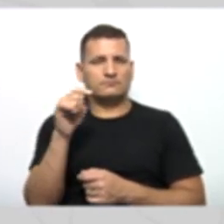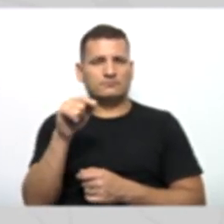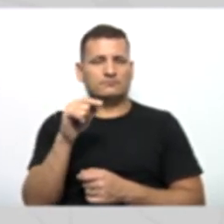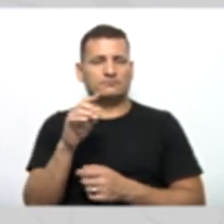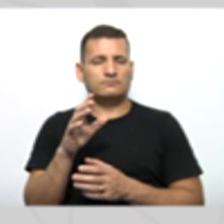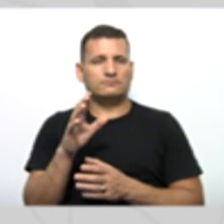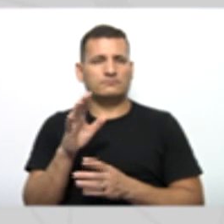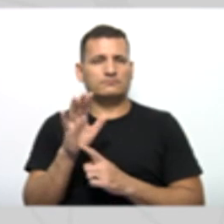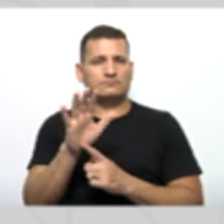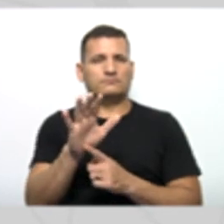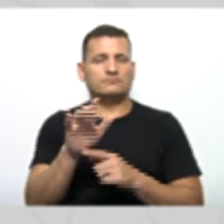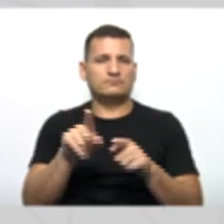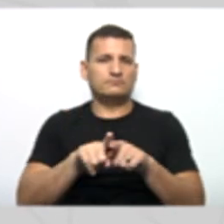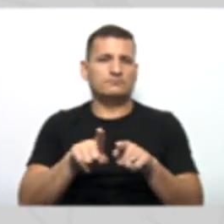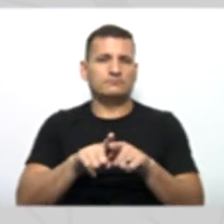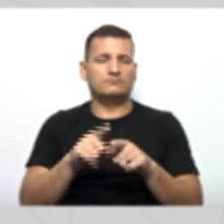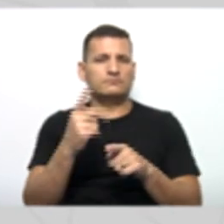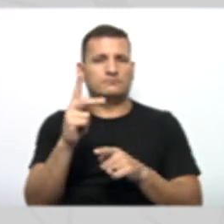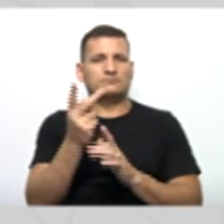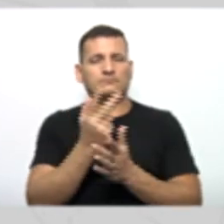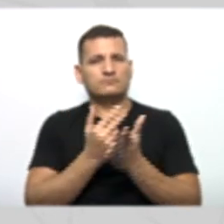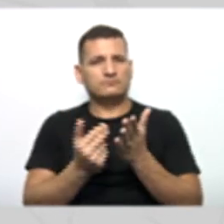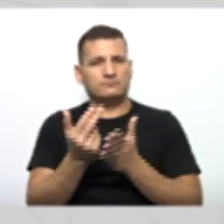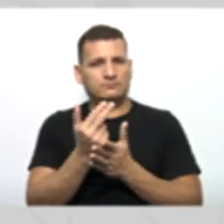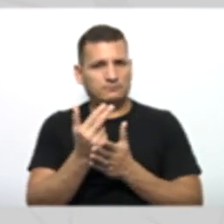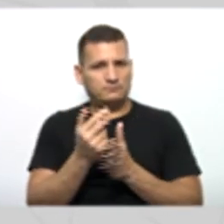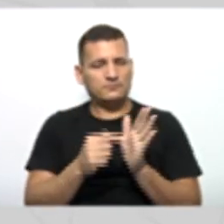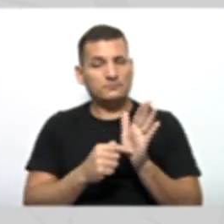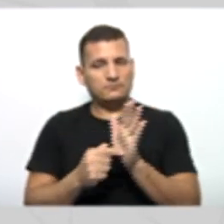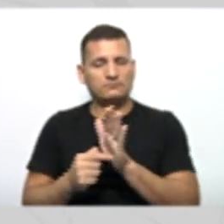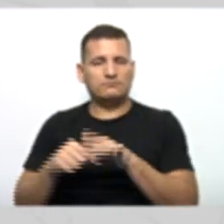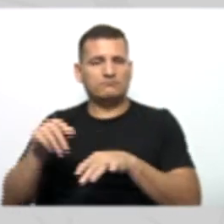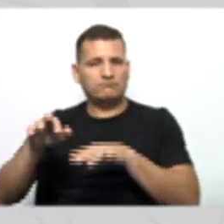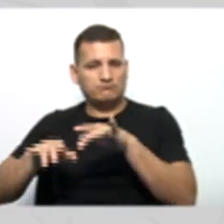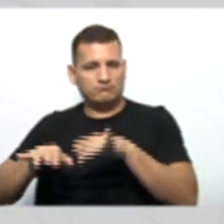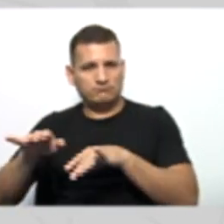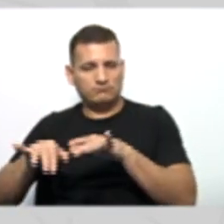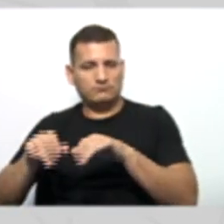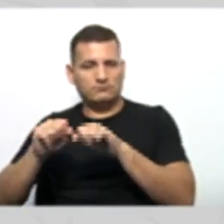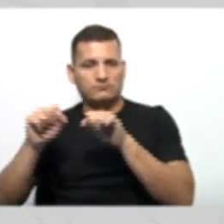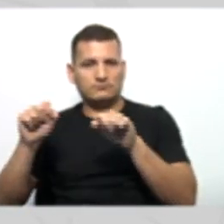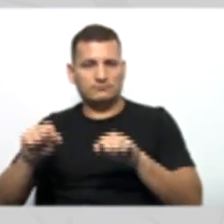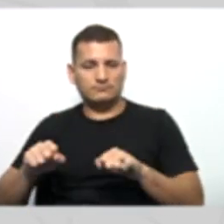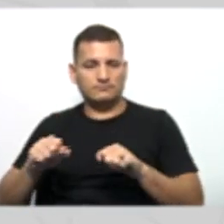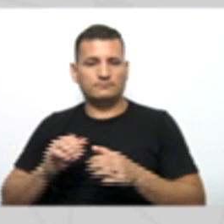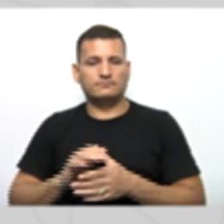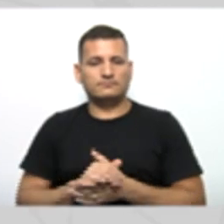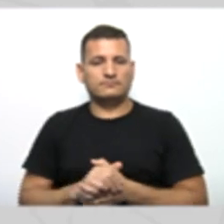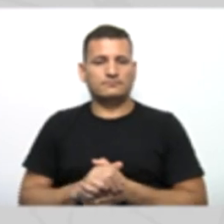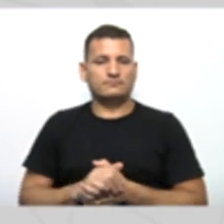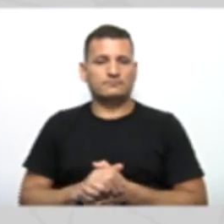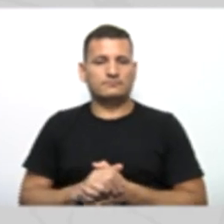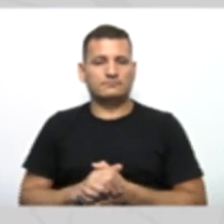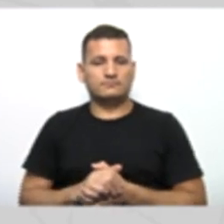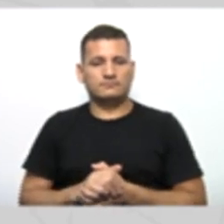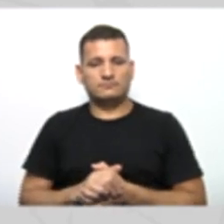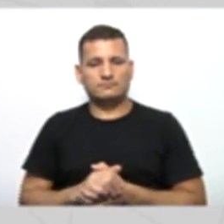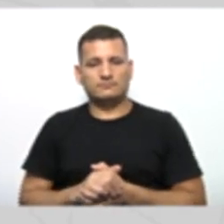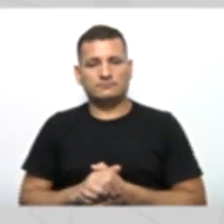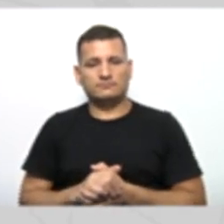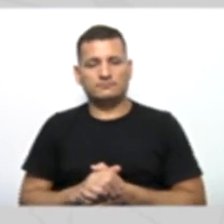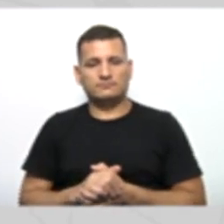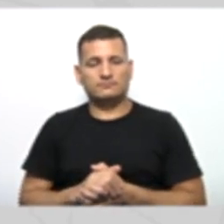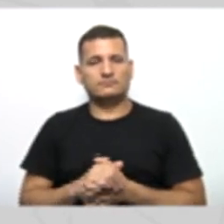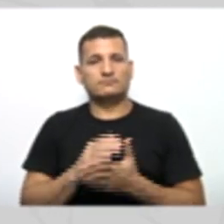ilustrar eles também para ajudar na hora do desenvolvimento. Observem aqui, ó. Olha lá, ó.